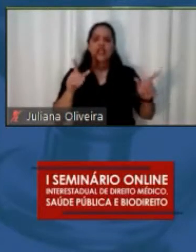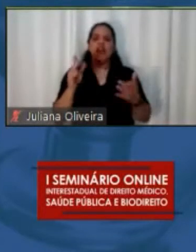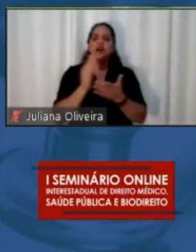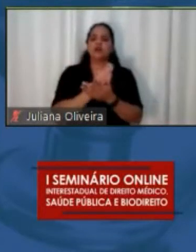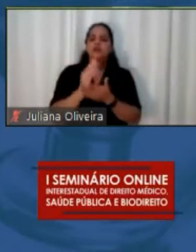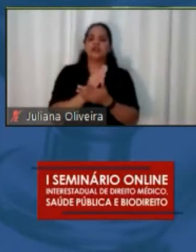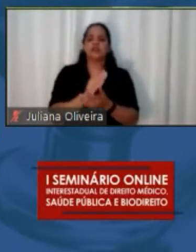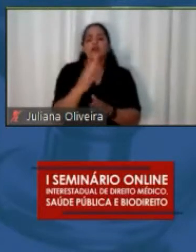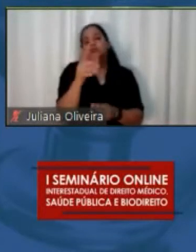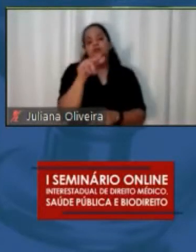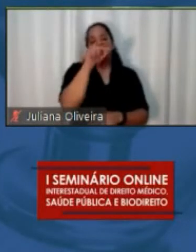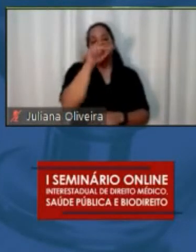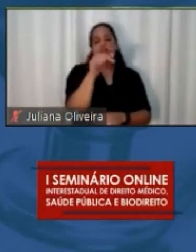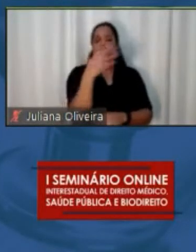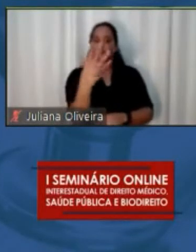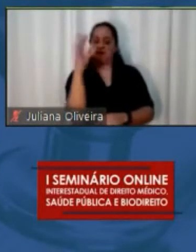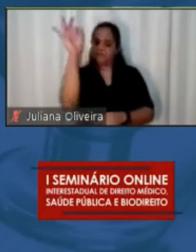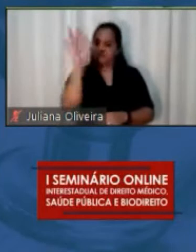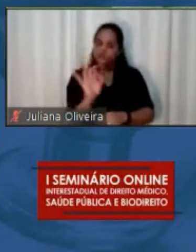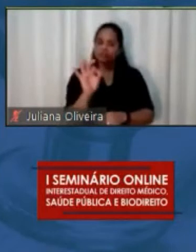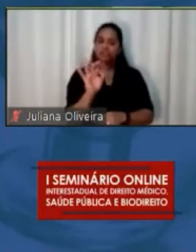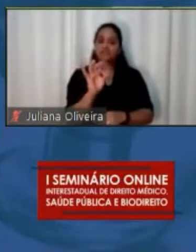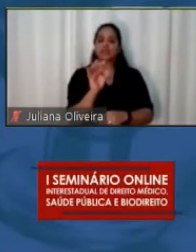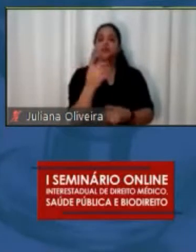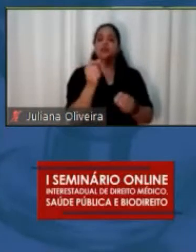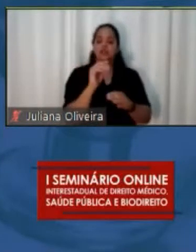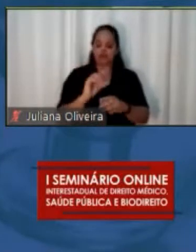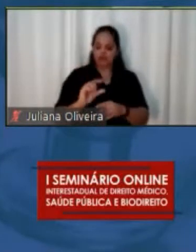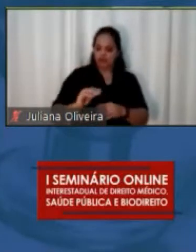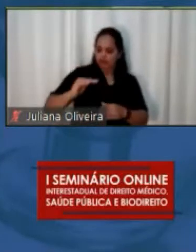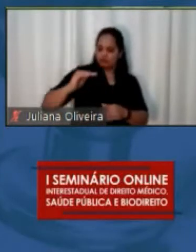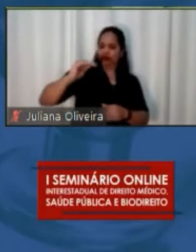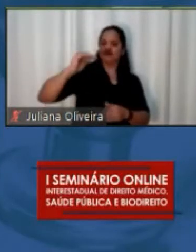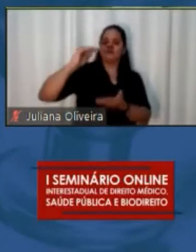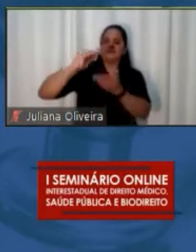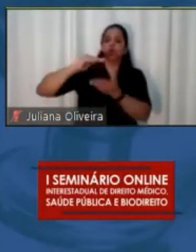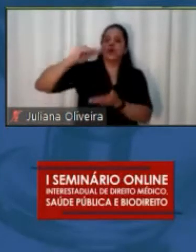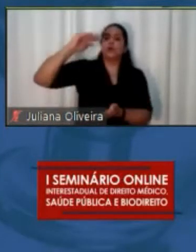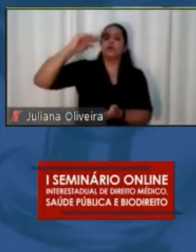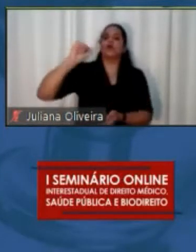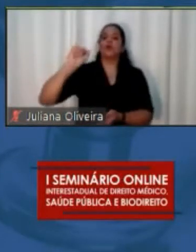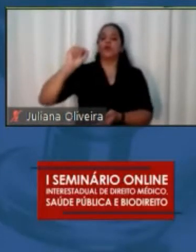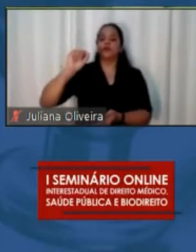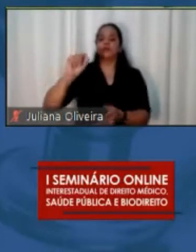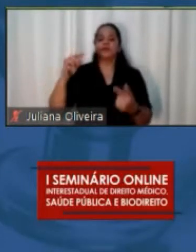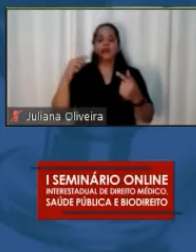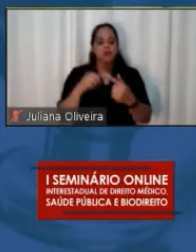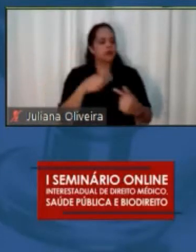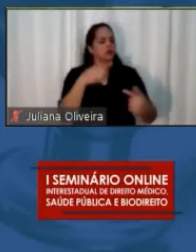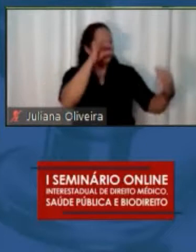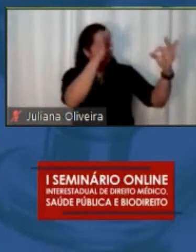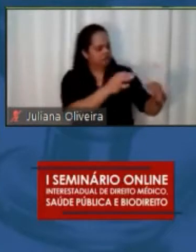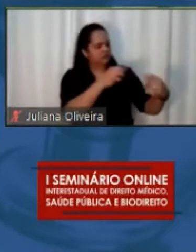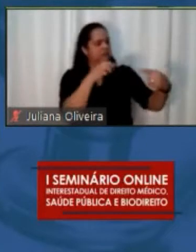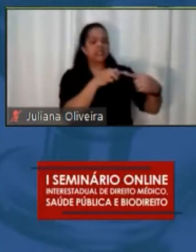74% dos pacientes atingiam um nível de estar apropriada a indicação, mas a quantidade de